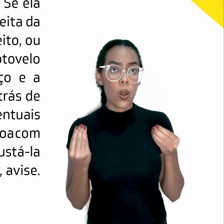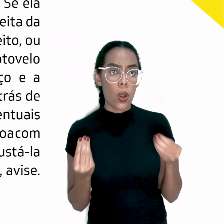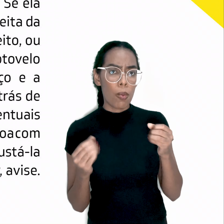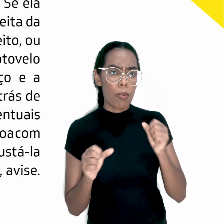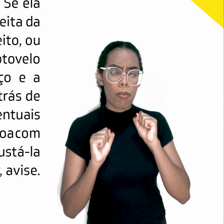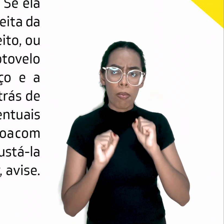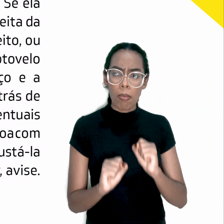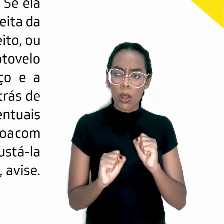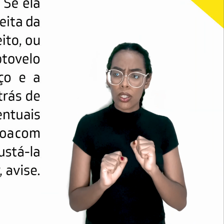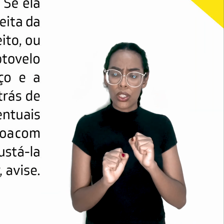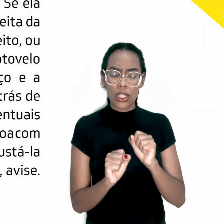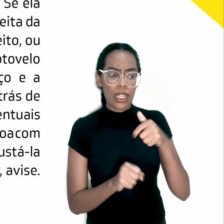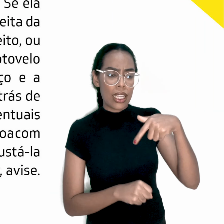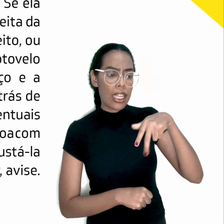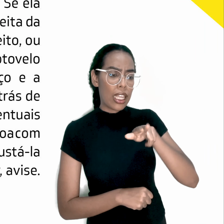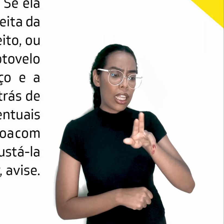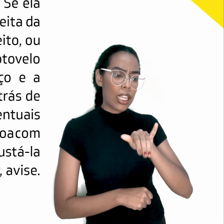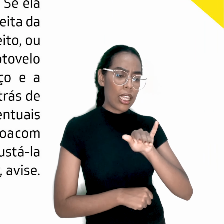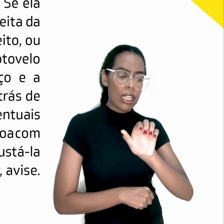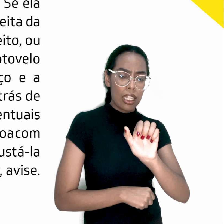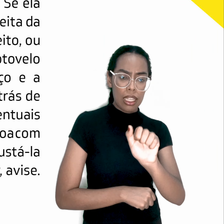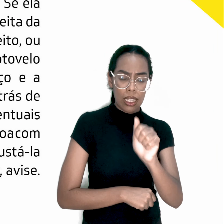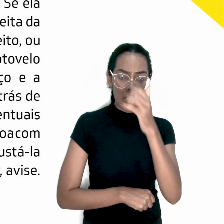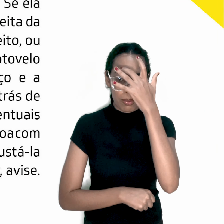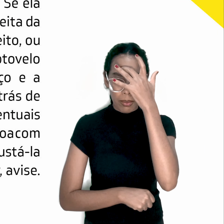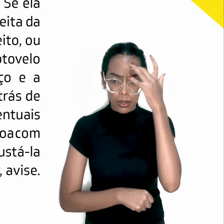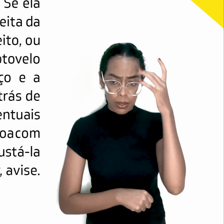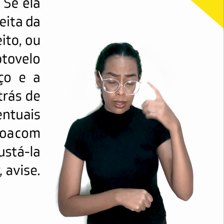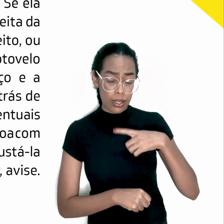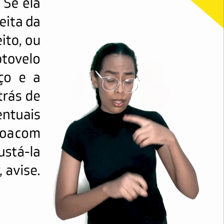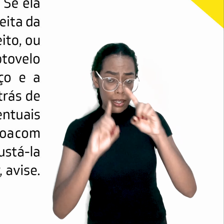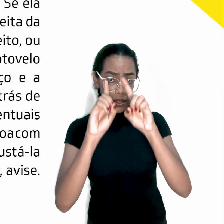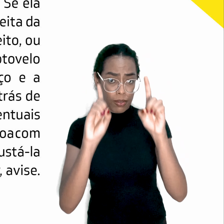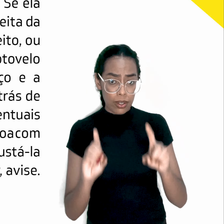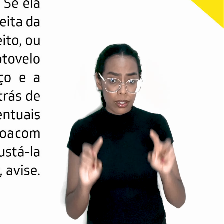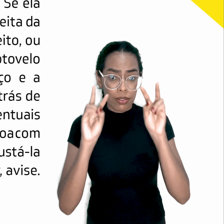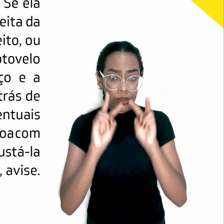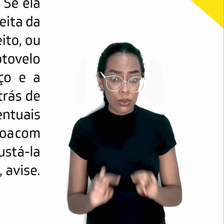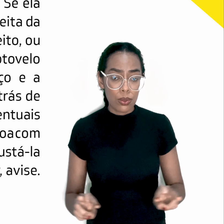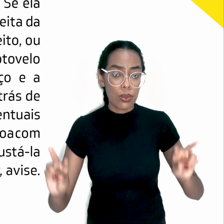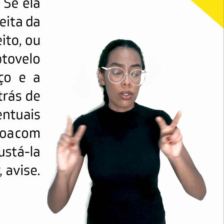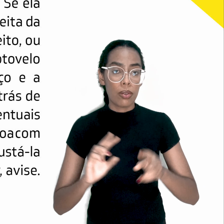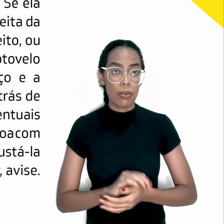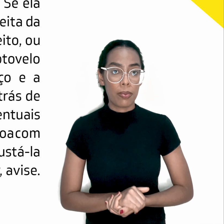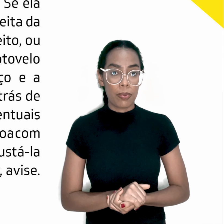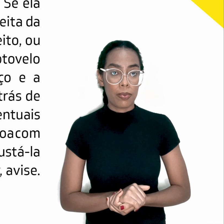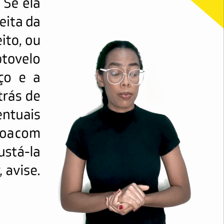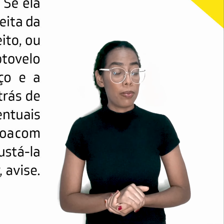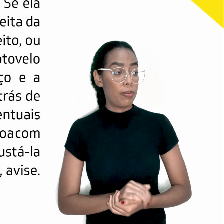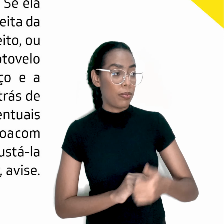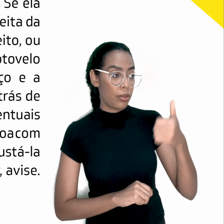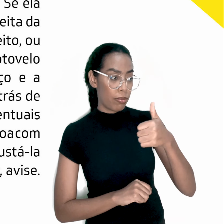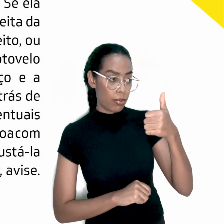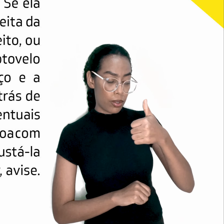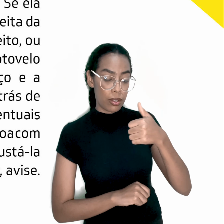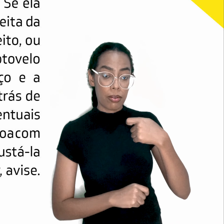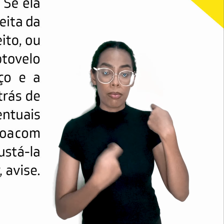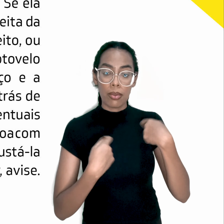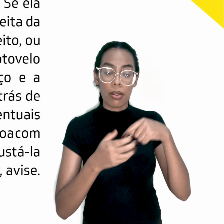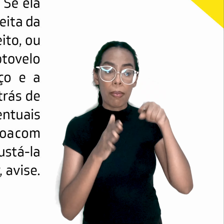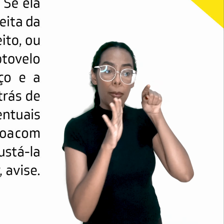Como eu faço para ser guia de uma pessoa com deficiência visual? Primeiro, pergunte se ela precisa de ajuda para